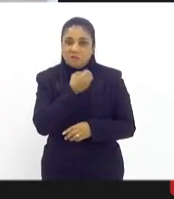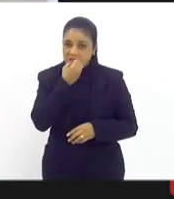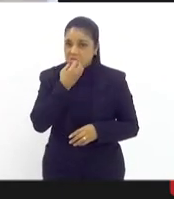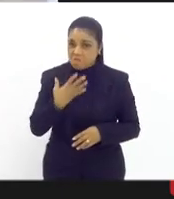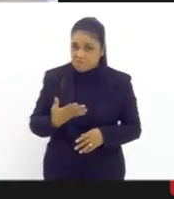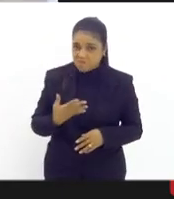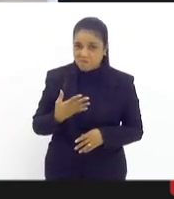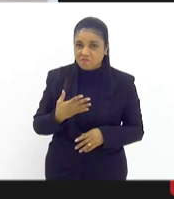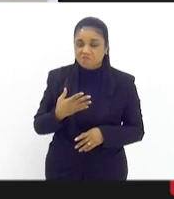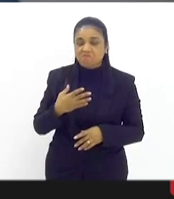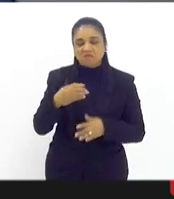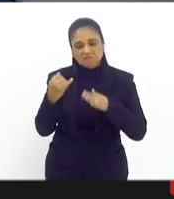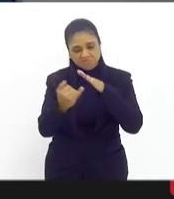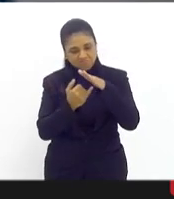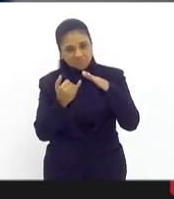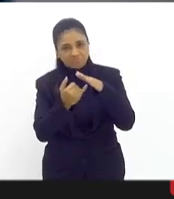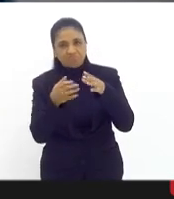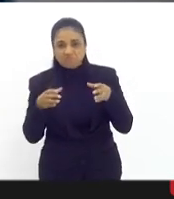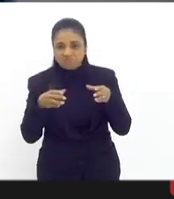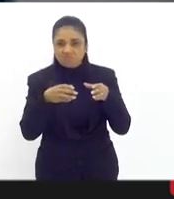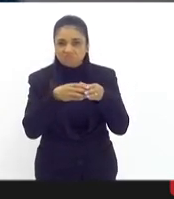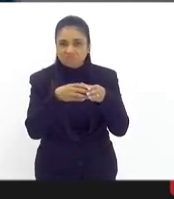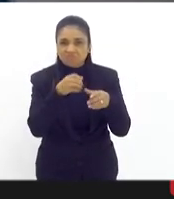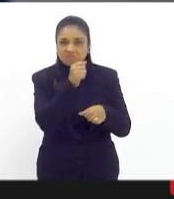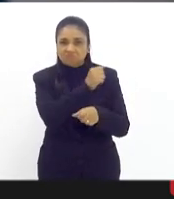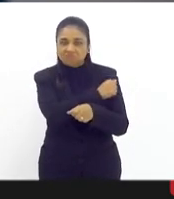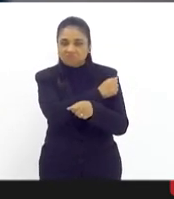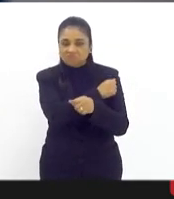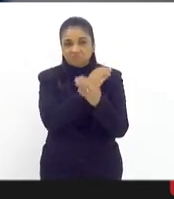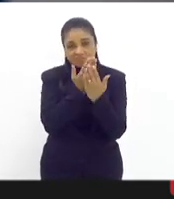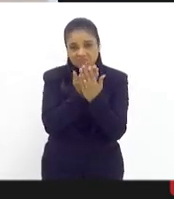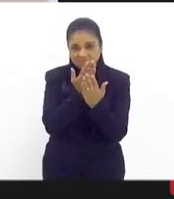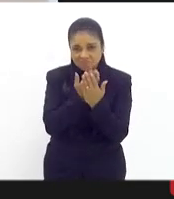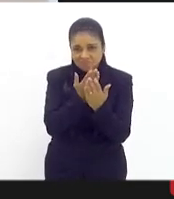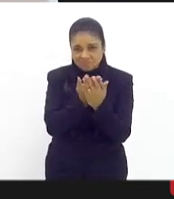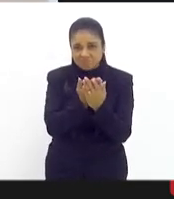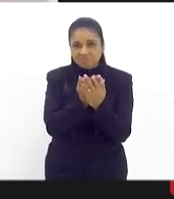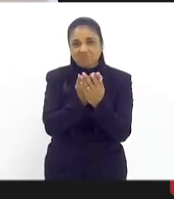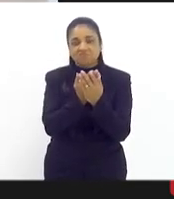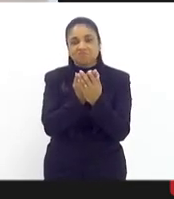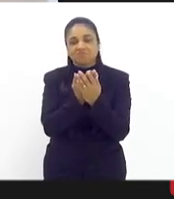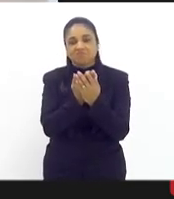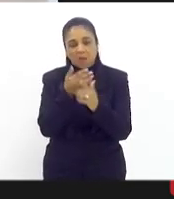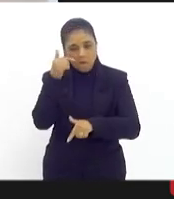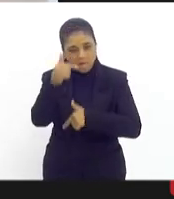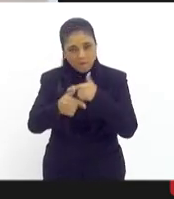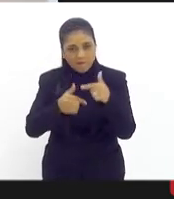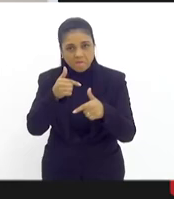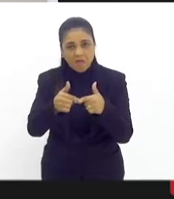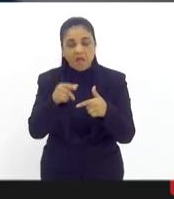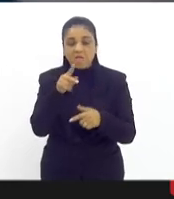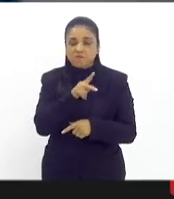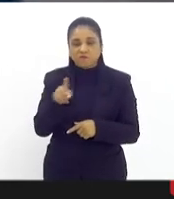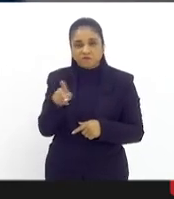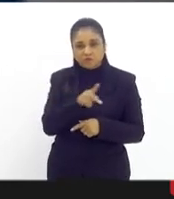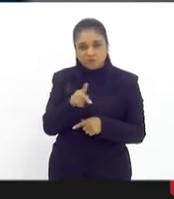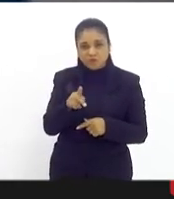temos entidades estudantis vibrantes, professores, além da DERJ,